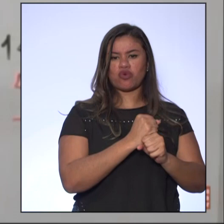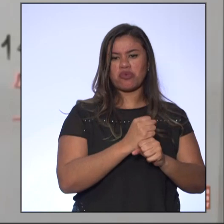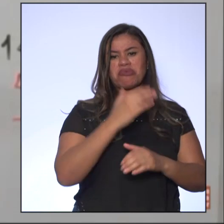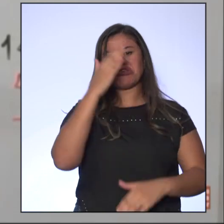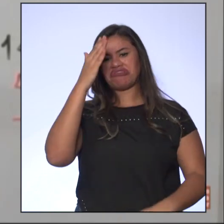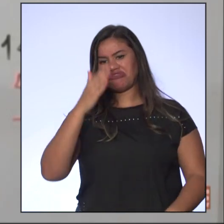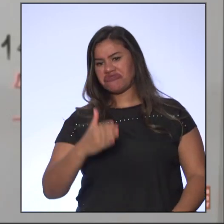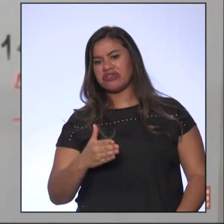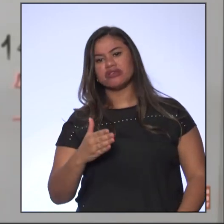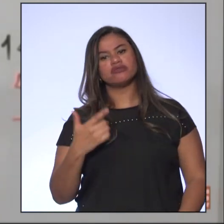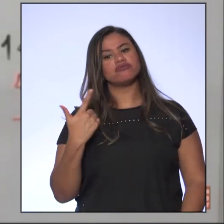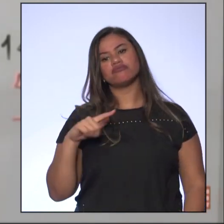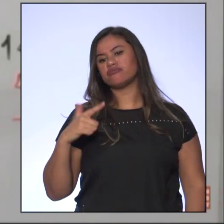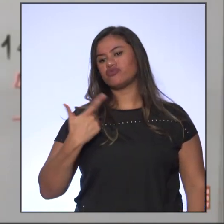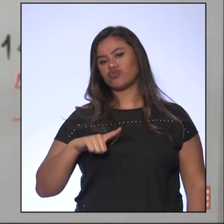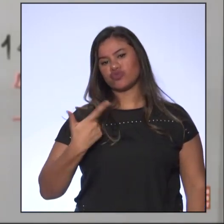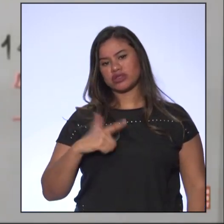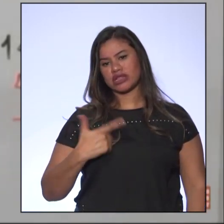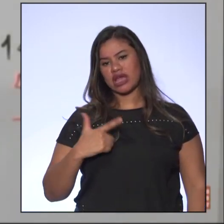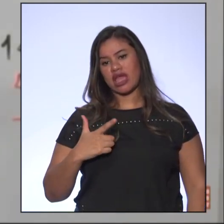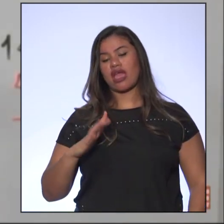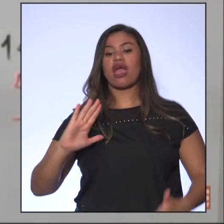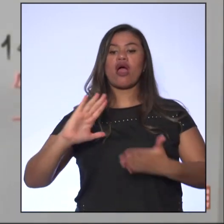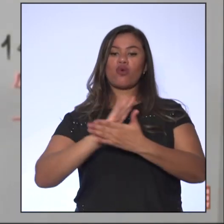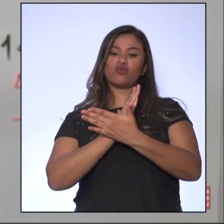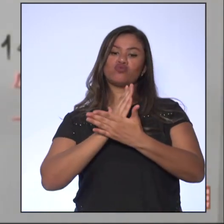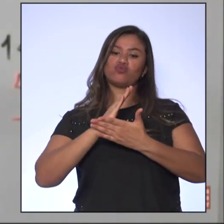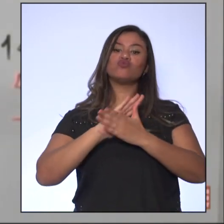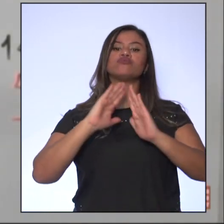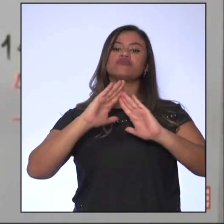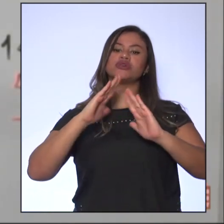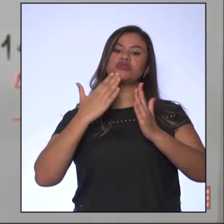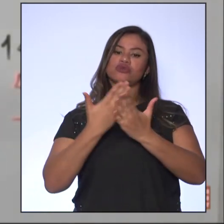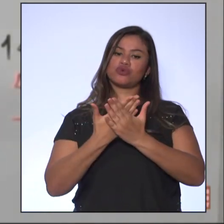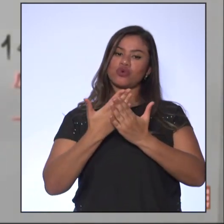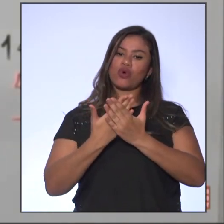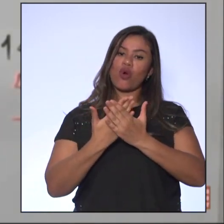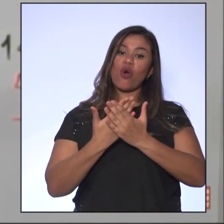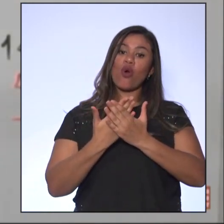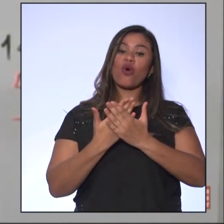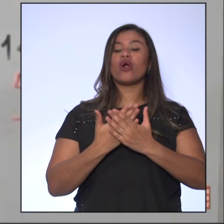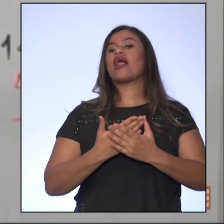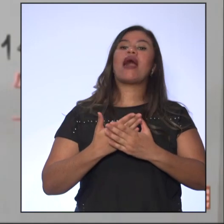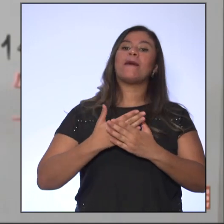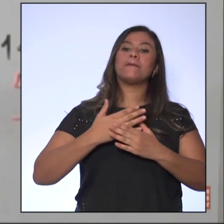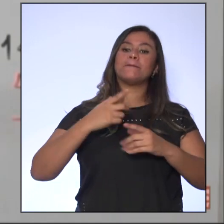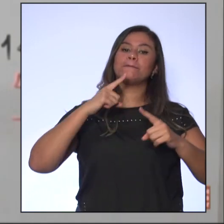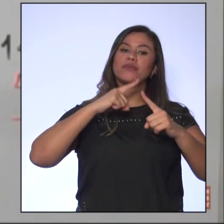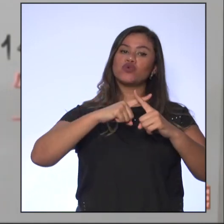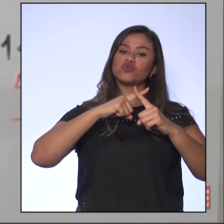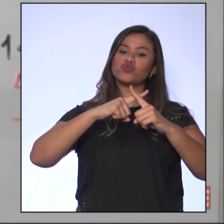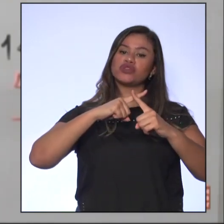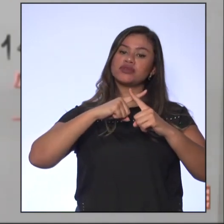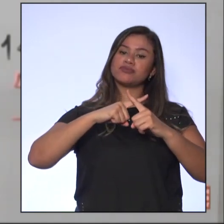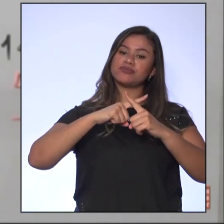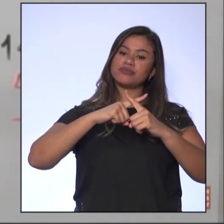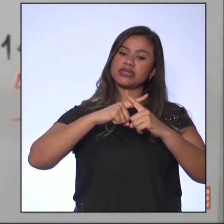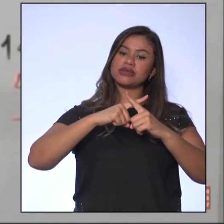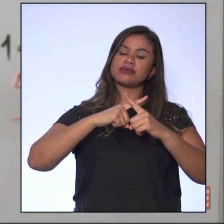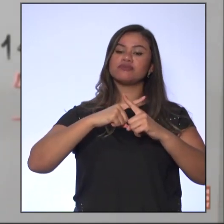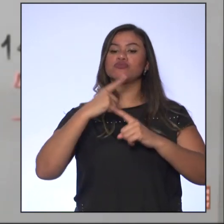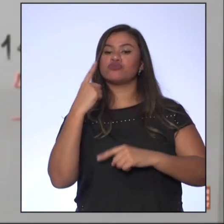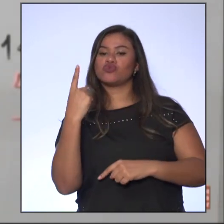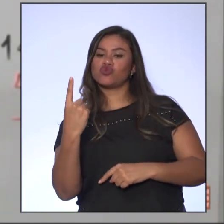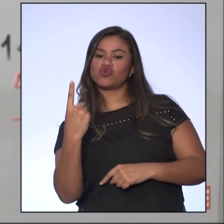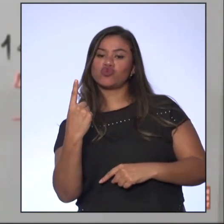dividir pelo total. Tem escola que multiplica. Isso aí é chamado peso. Pega a primeira nota, multiplica por 1.